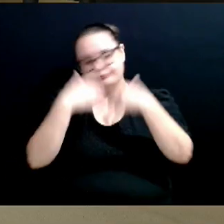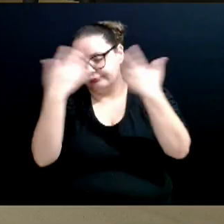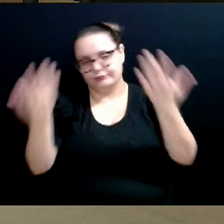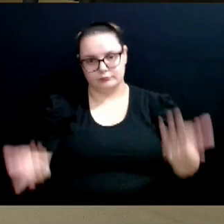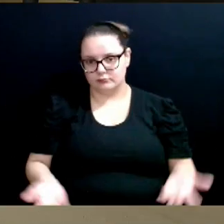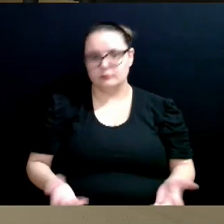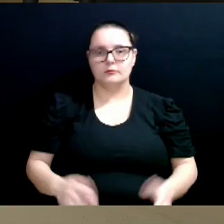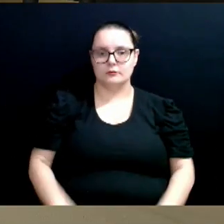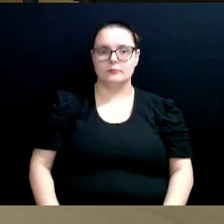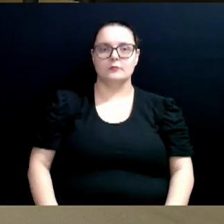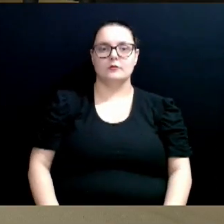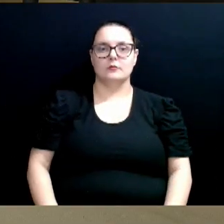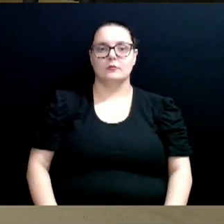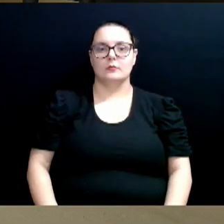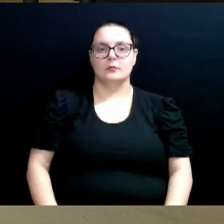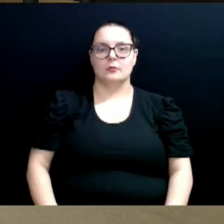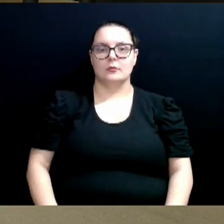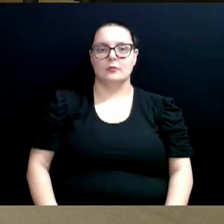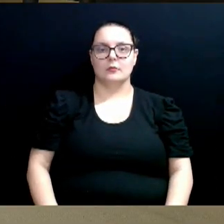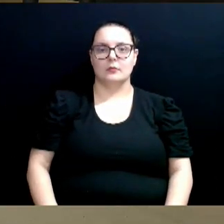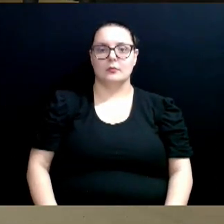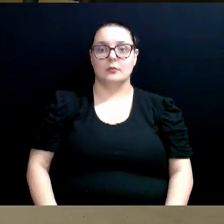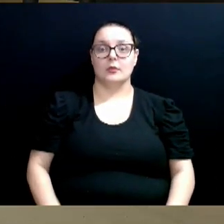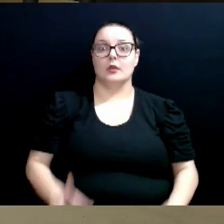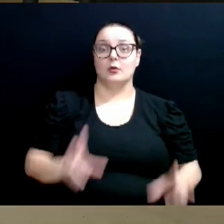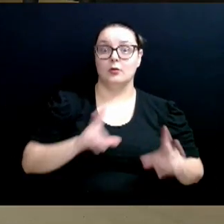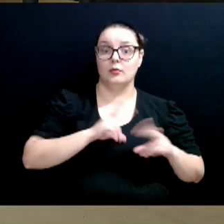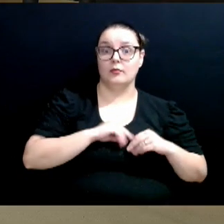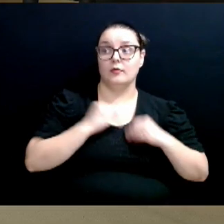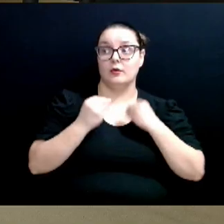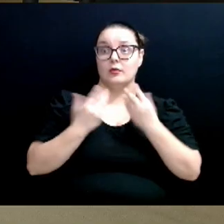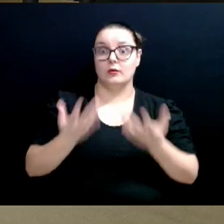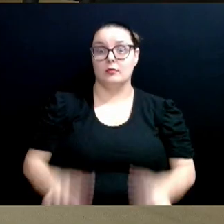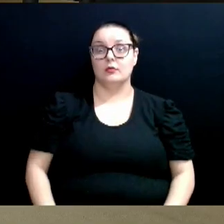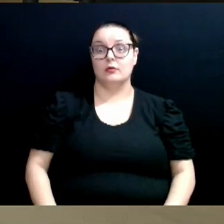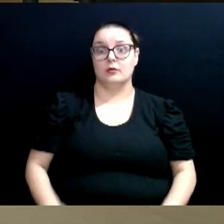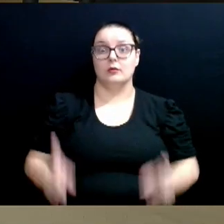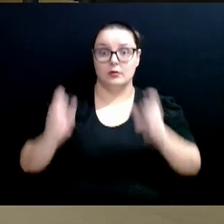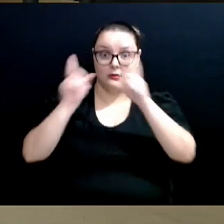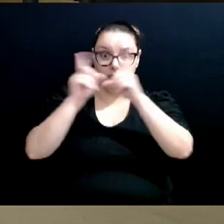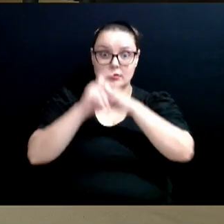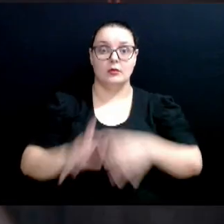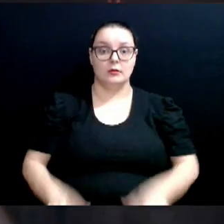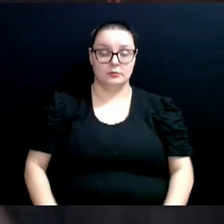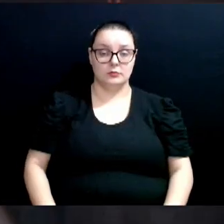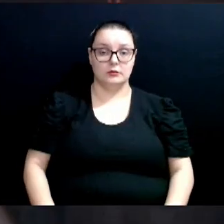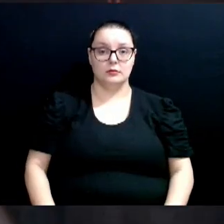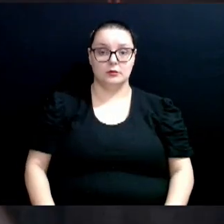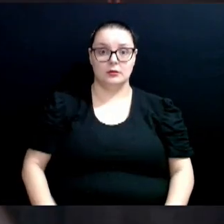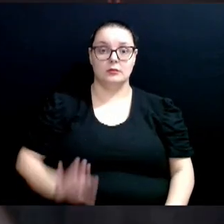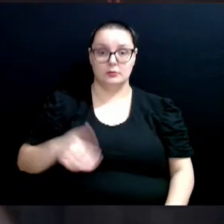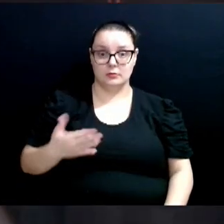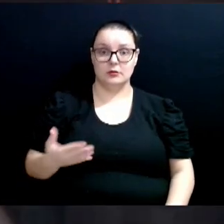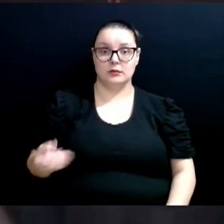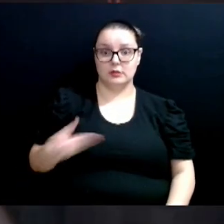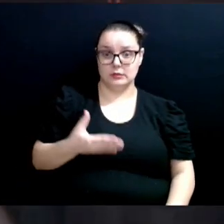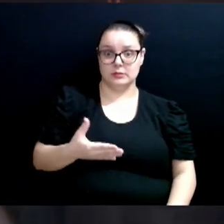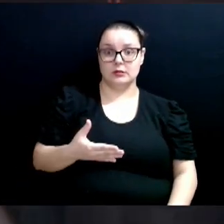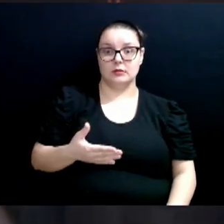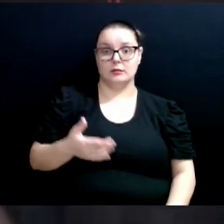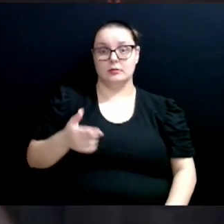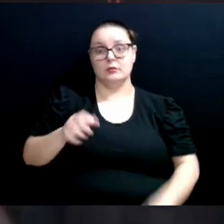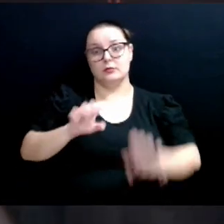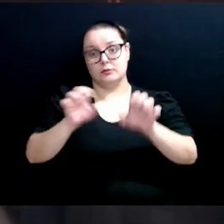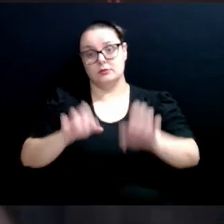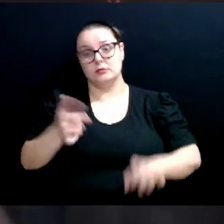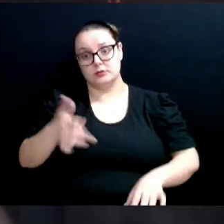né. Ufa! É desafiador, não é? Quando tem essa nova construção, né, então existe uma